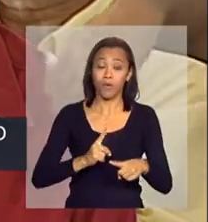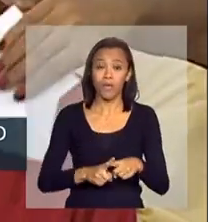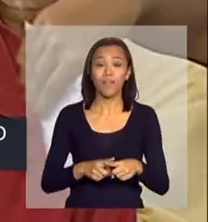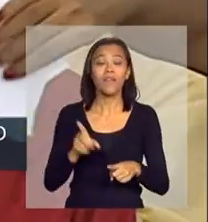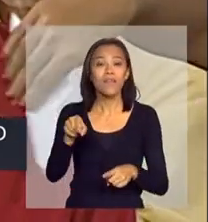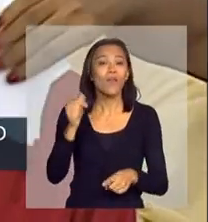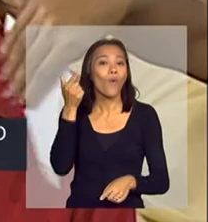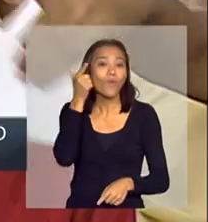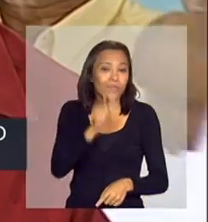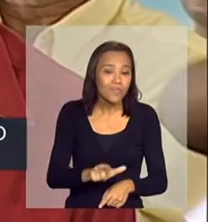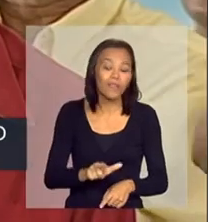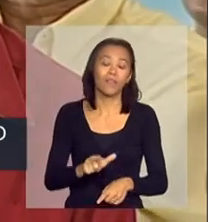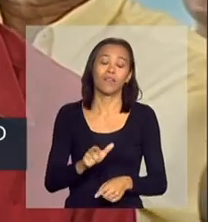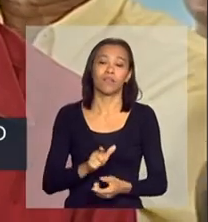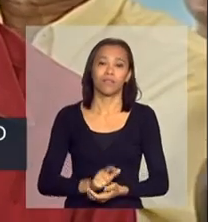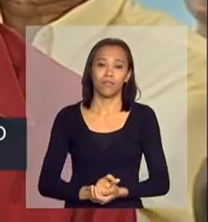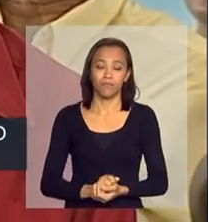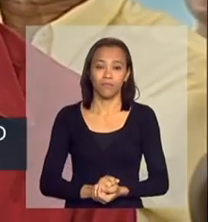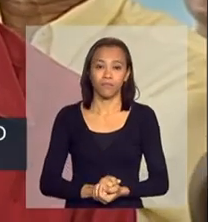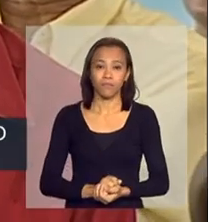consegue fazer